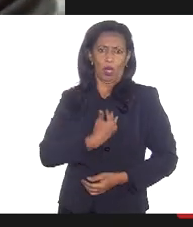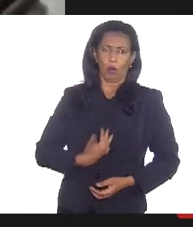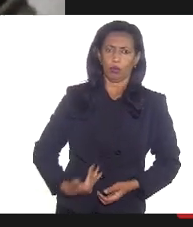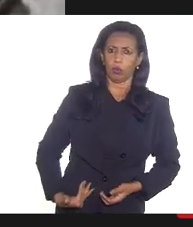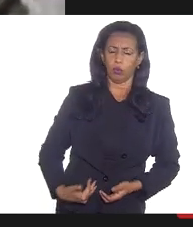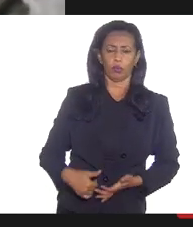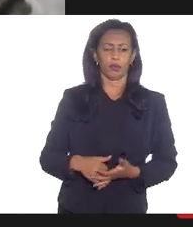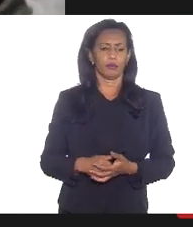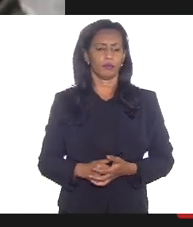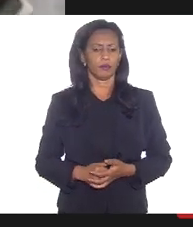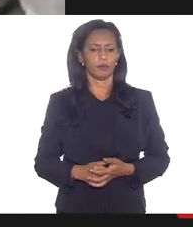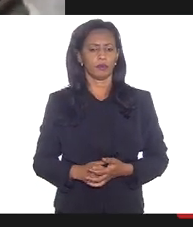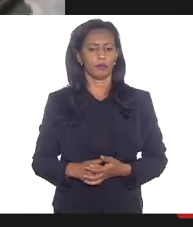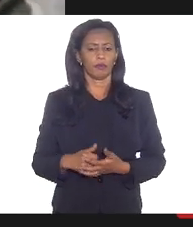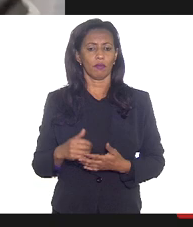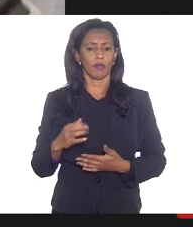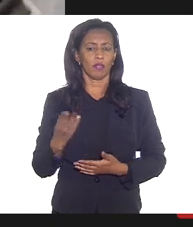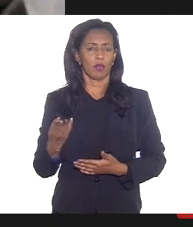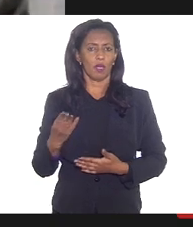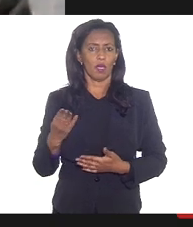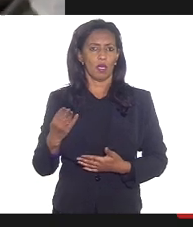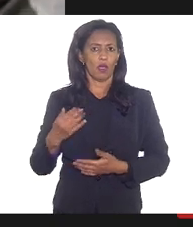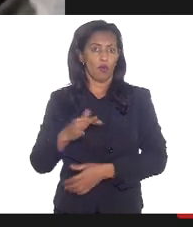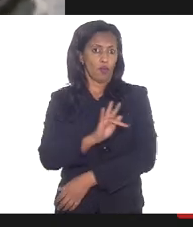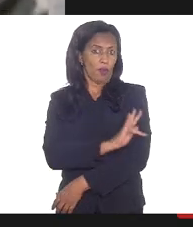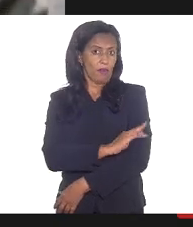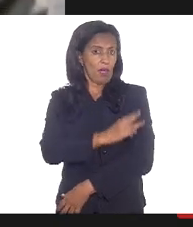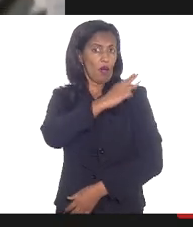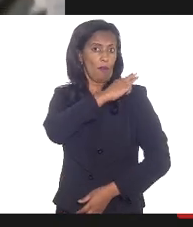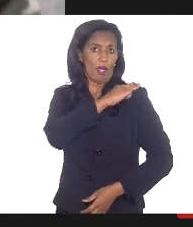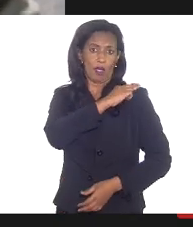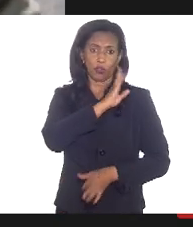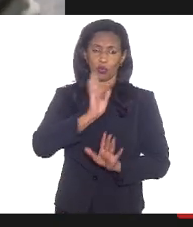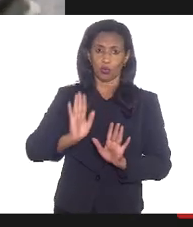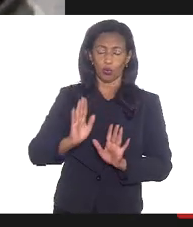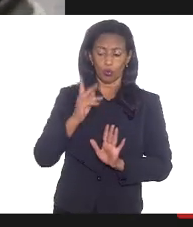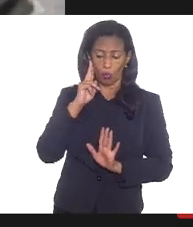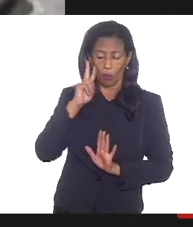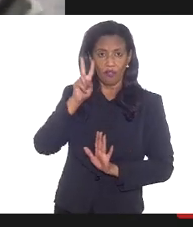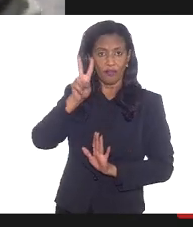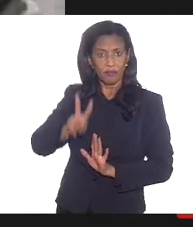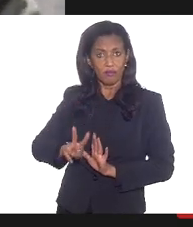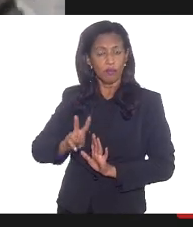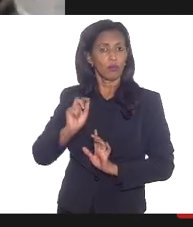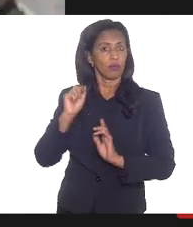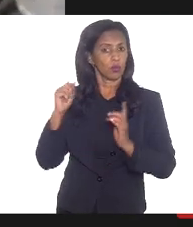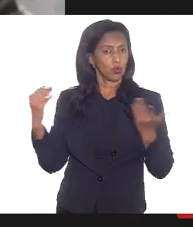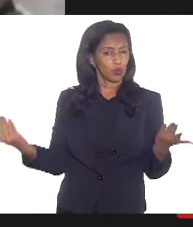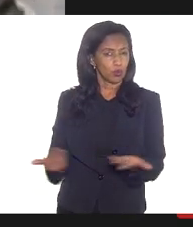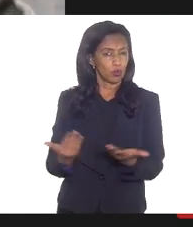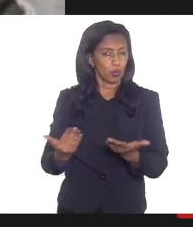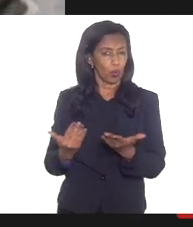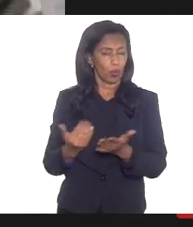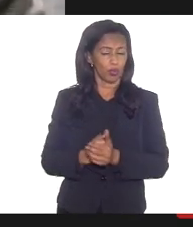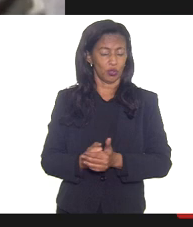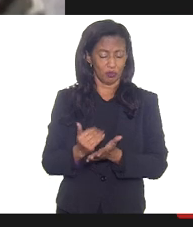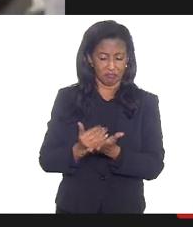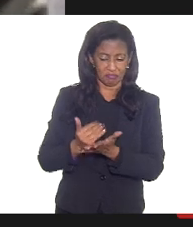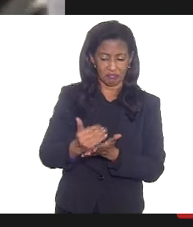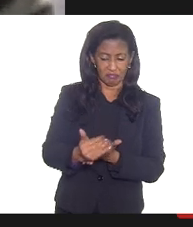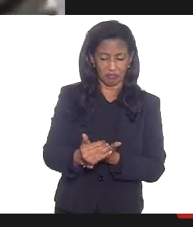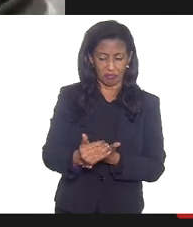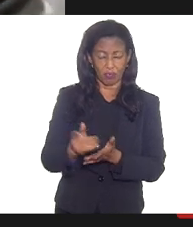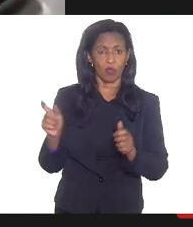públicas, do ensino médio e ensino fundamental. Nós vemos aqui que, de princípio,